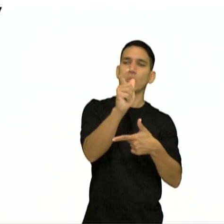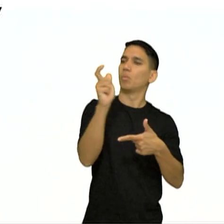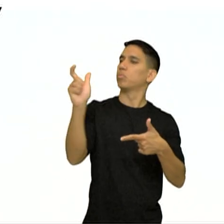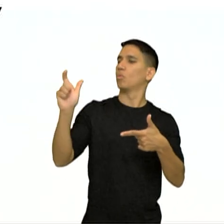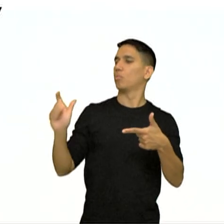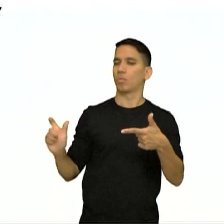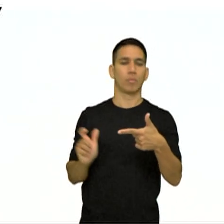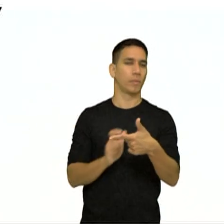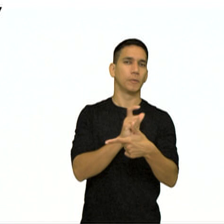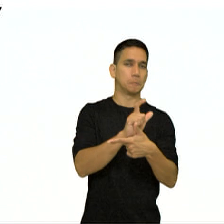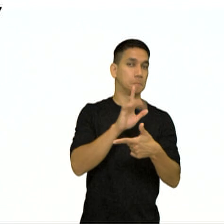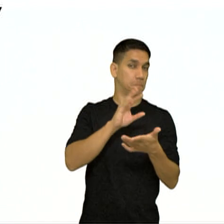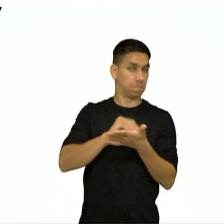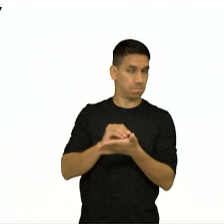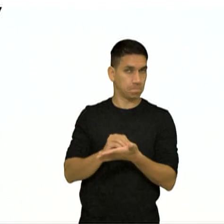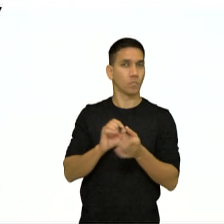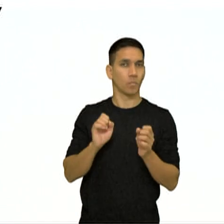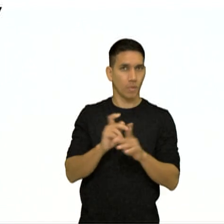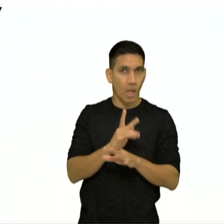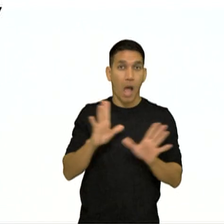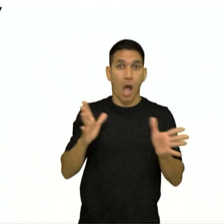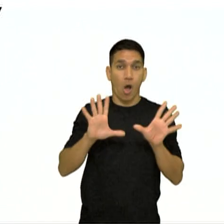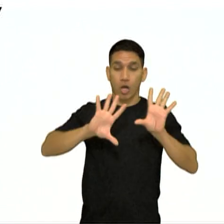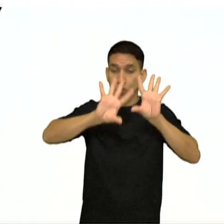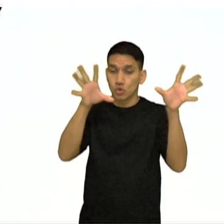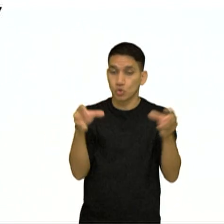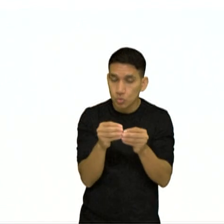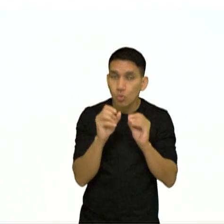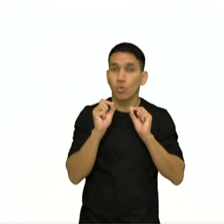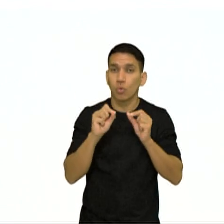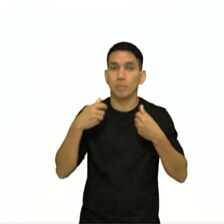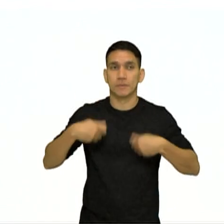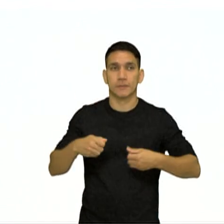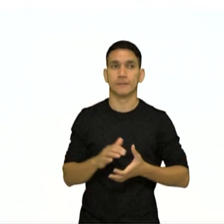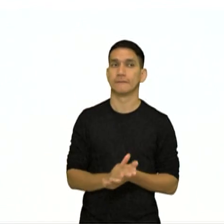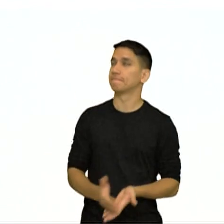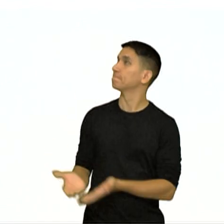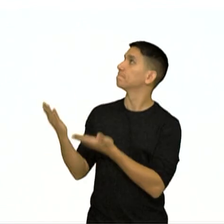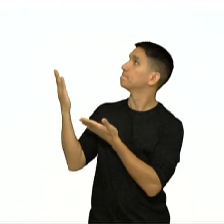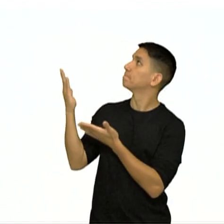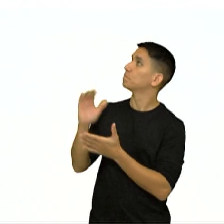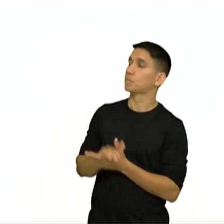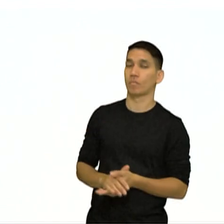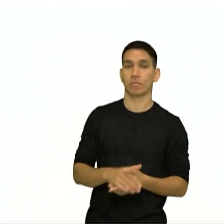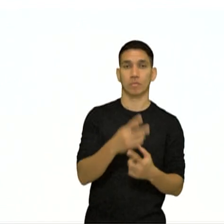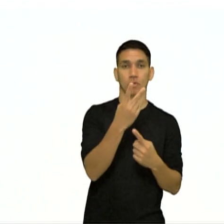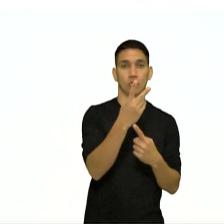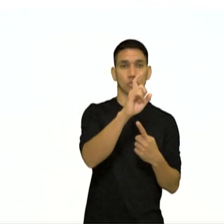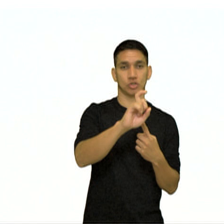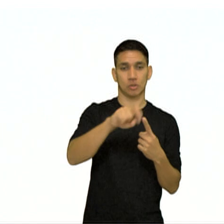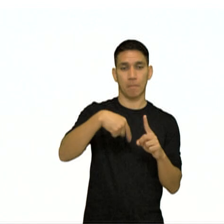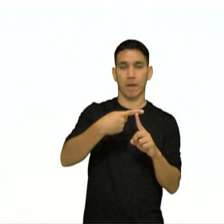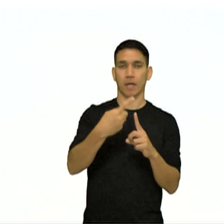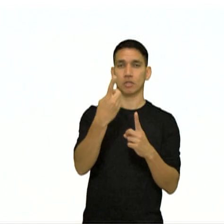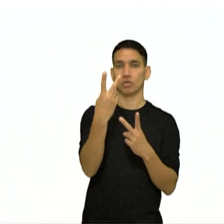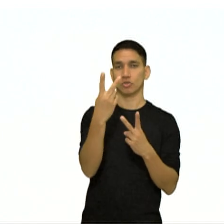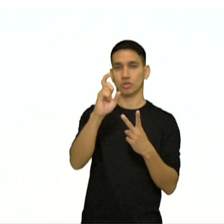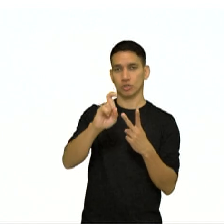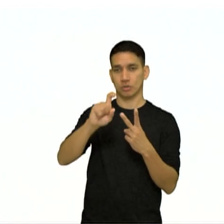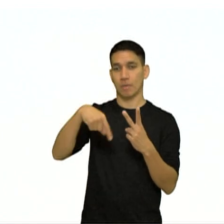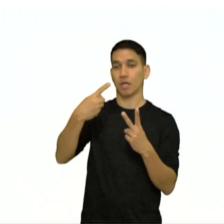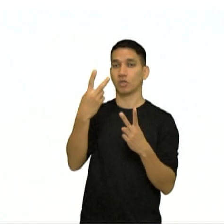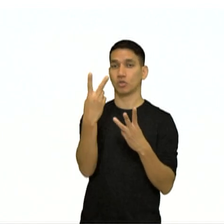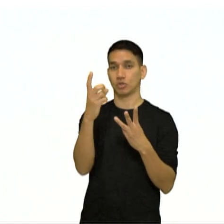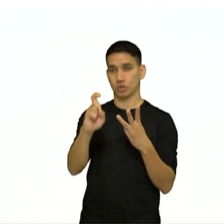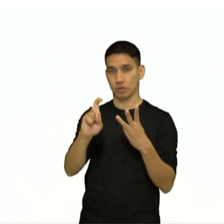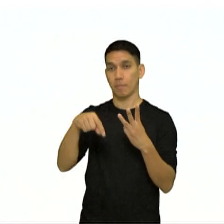faltando agora vamos juntar o guia para jantar 12 x + 2x + 2x